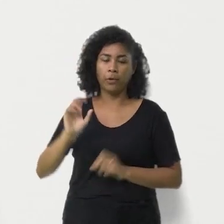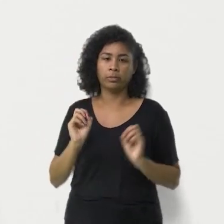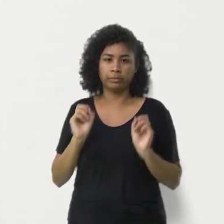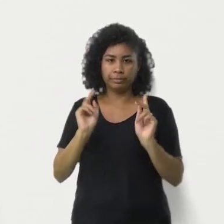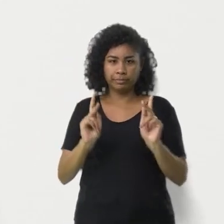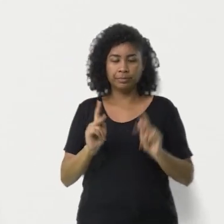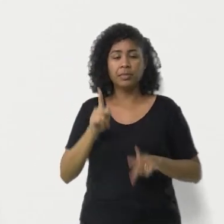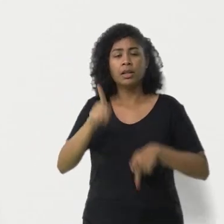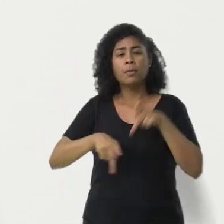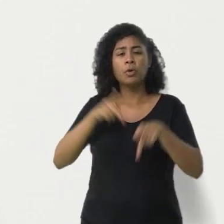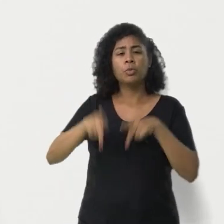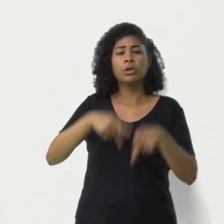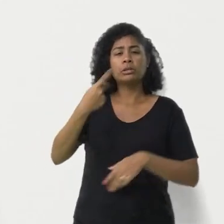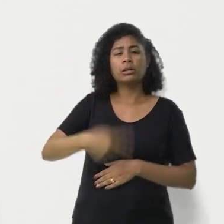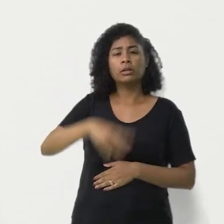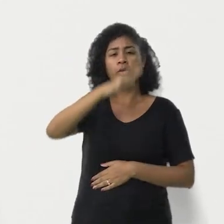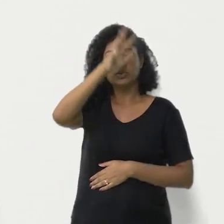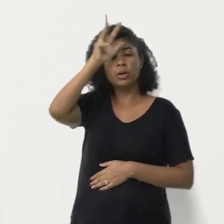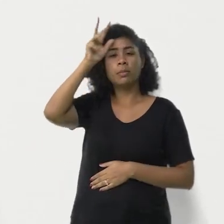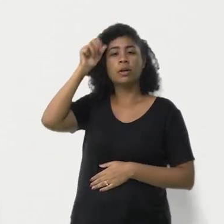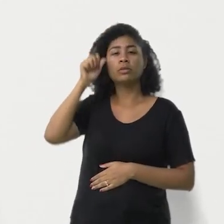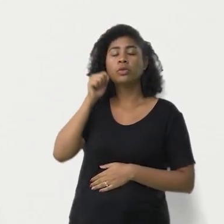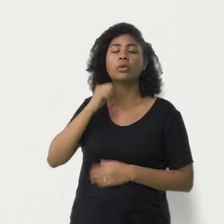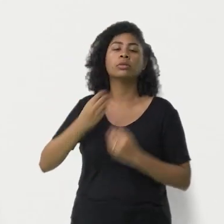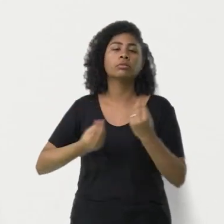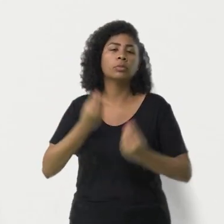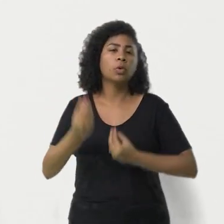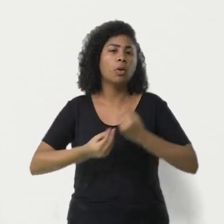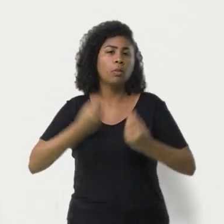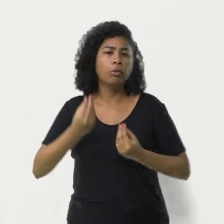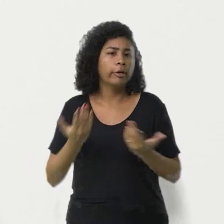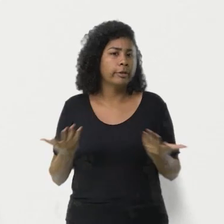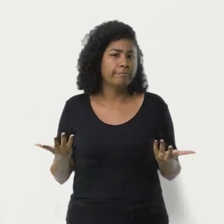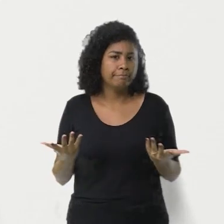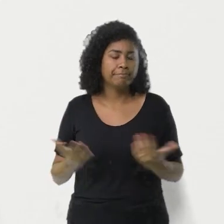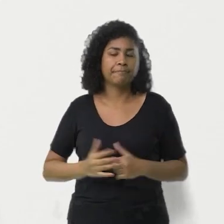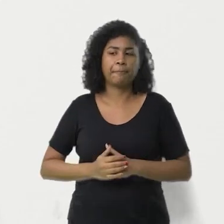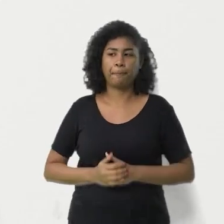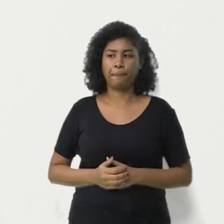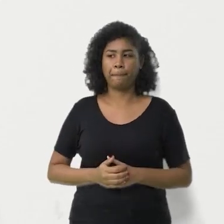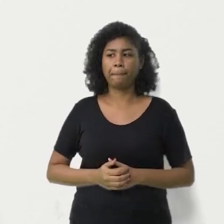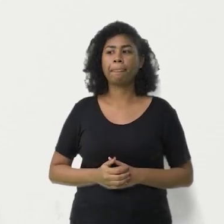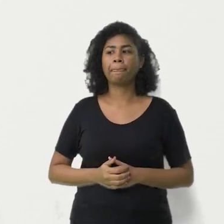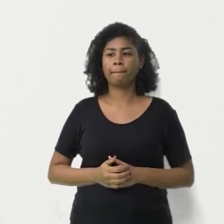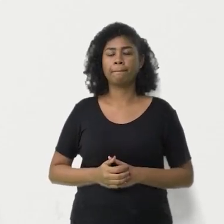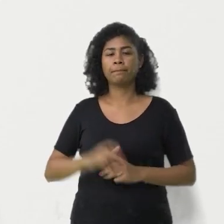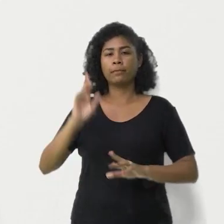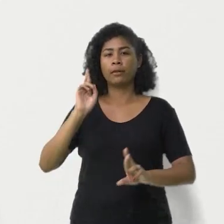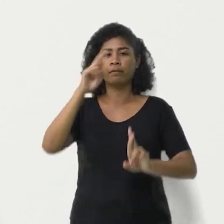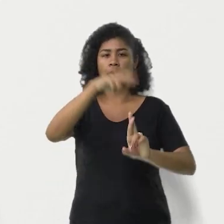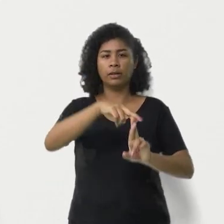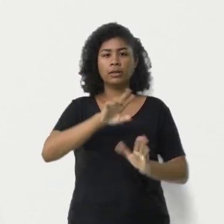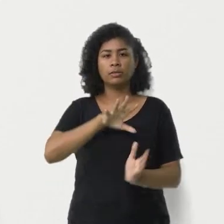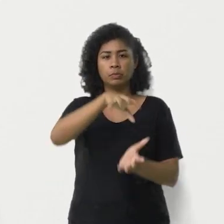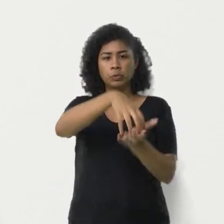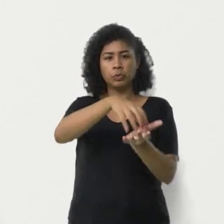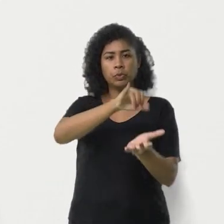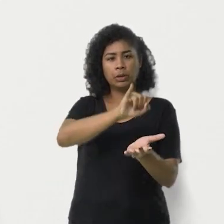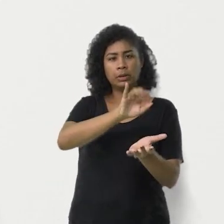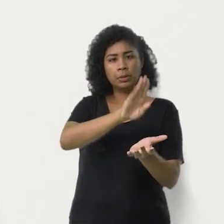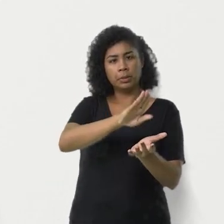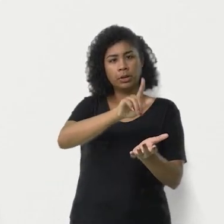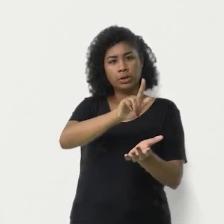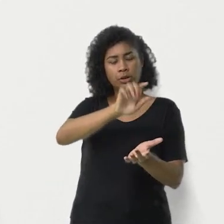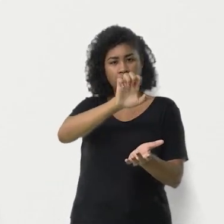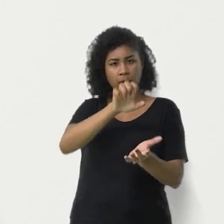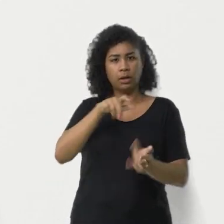a população amazonense, como é que a gente observa aí esses dados? De acordo com o IBGE, gente, a população do nosso